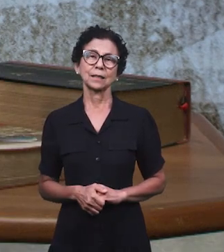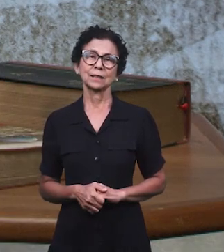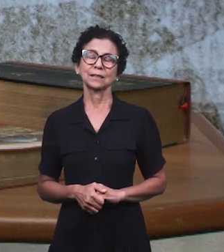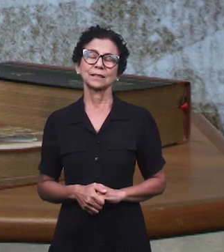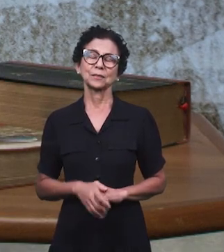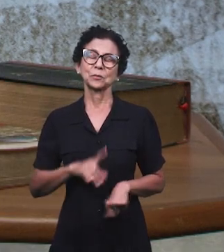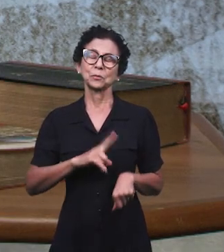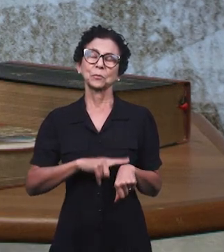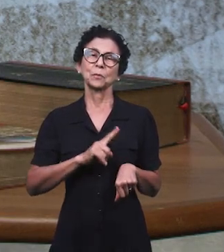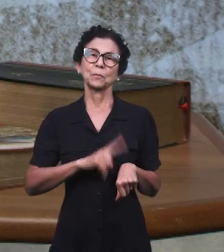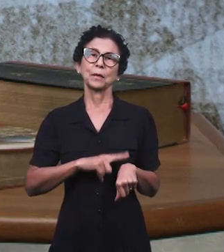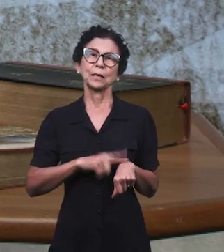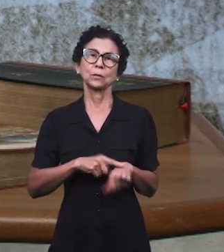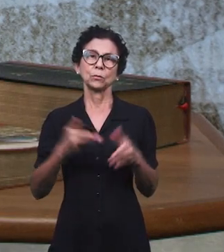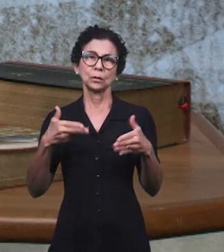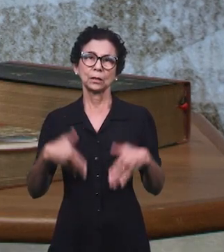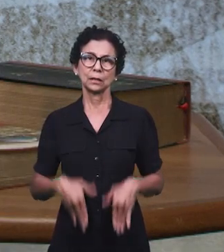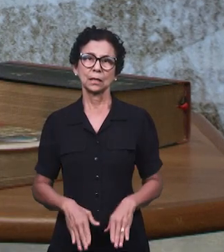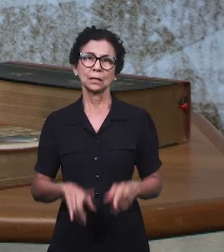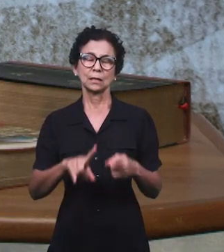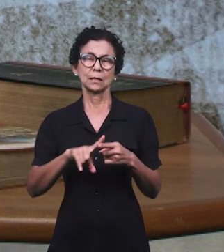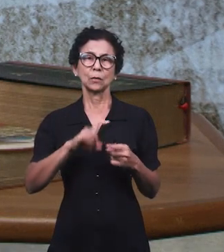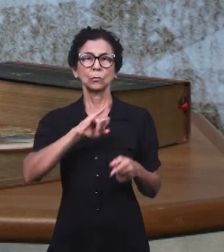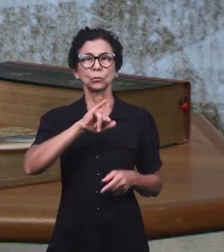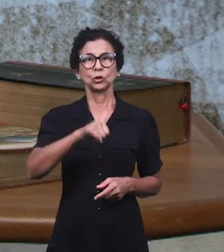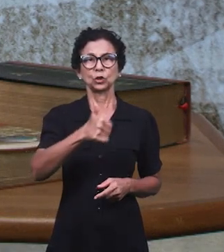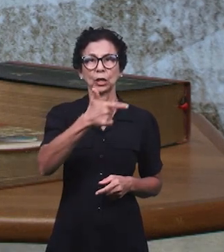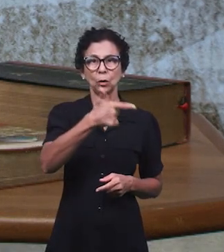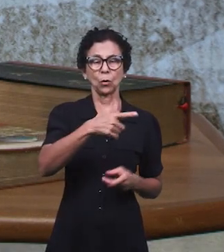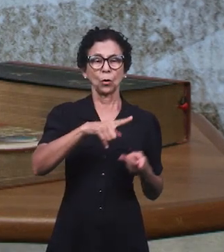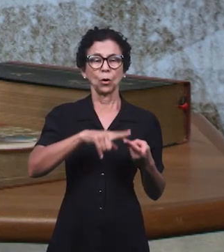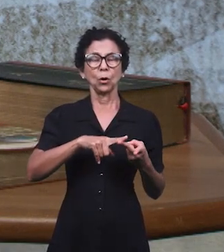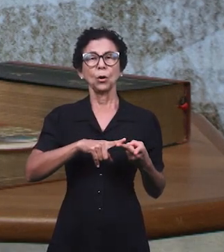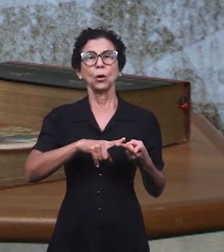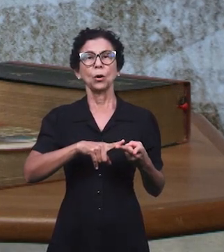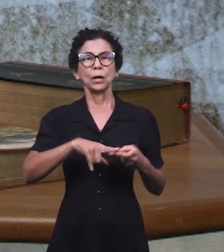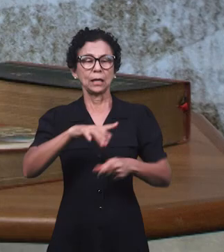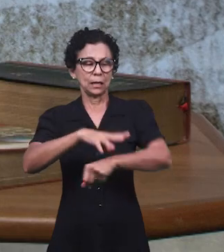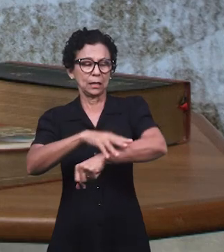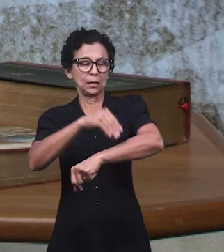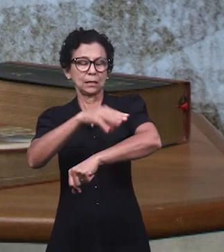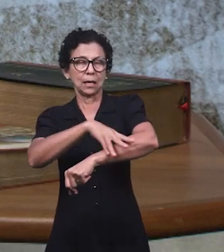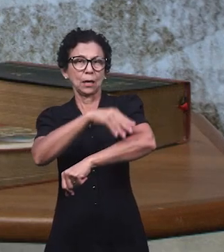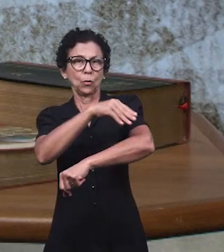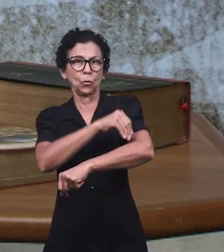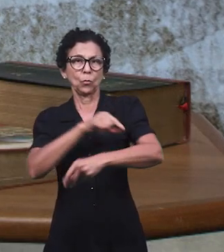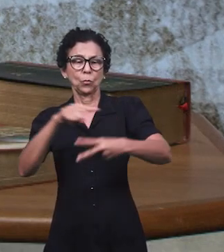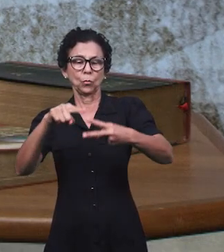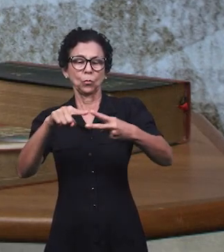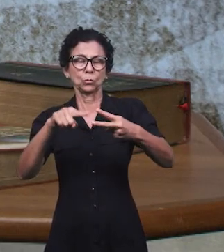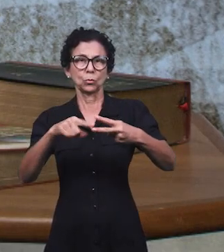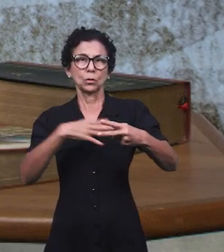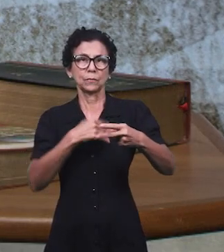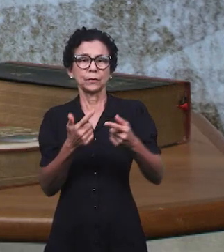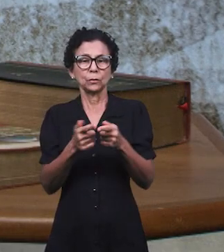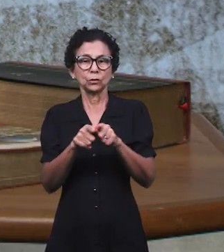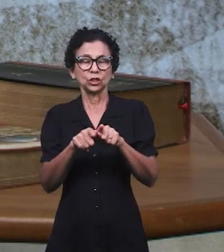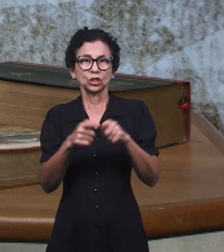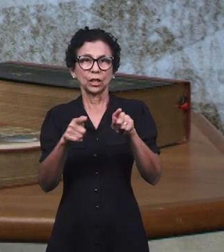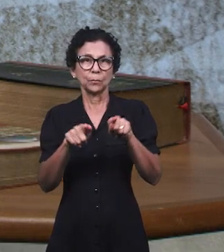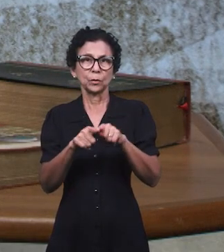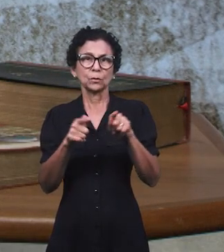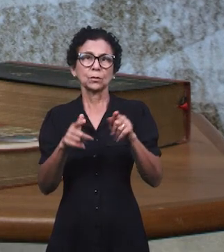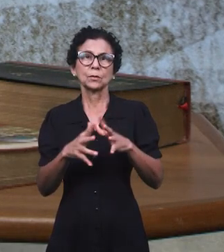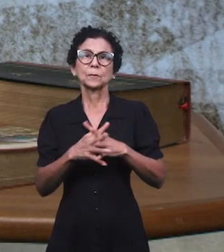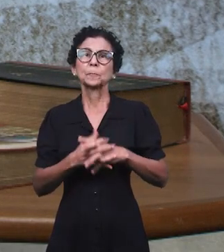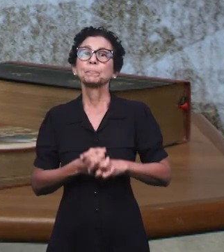nasceram Esaú e Jacó. E ele se casou aos 40 anos, e a Bíblia diz que ele orou instantemente